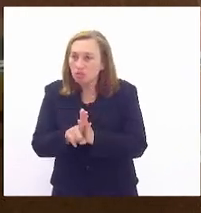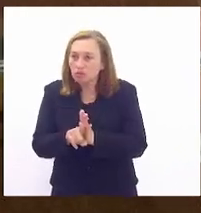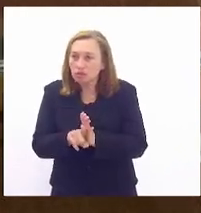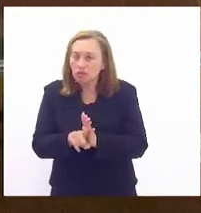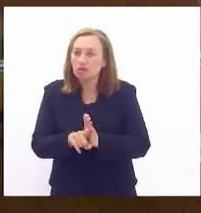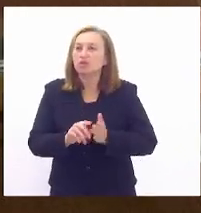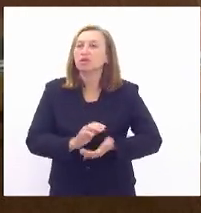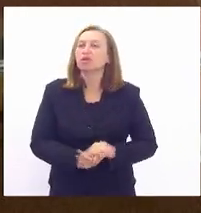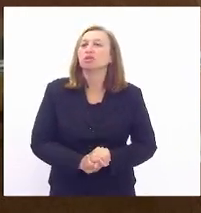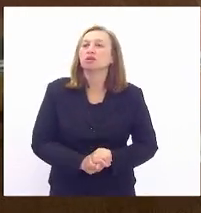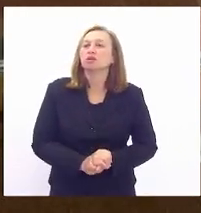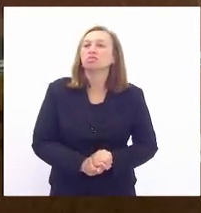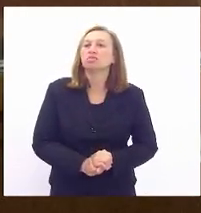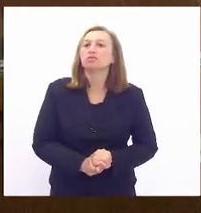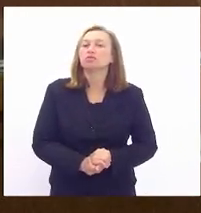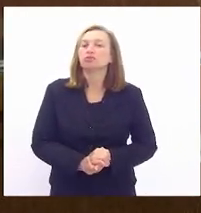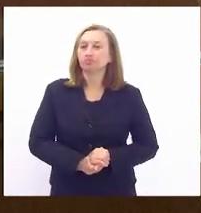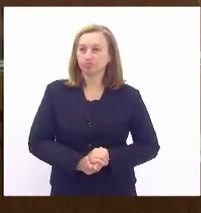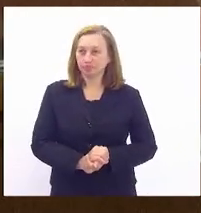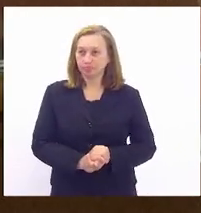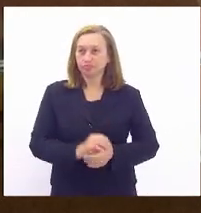né, por essa Câmara.